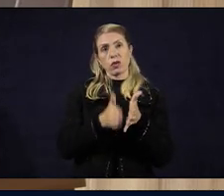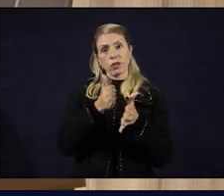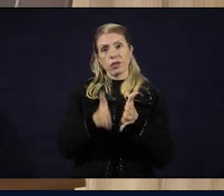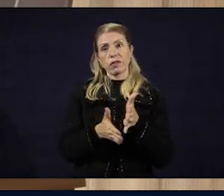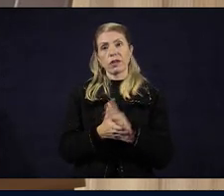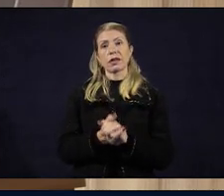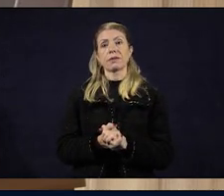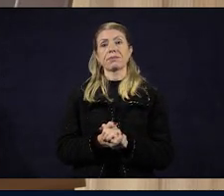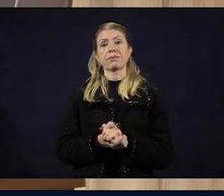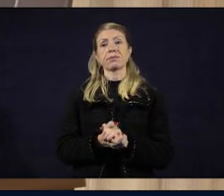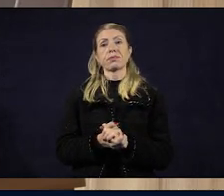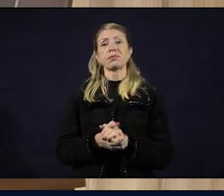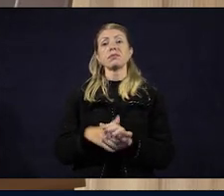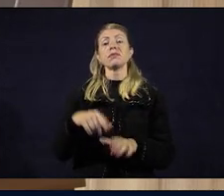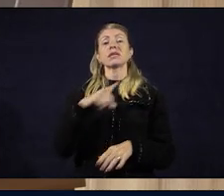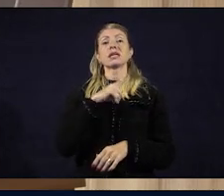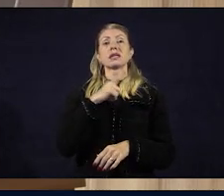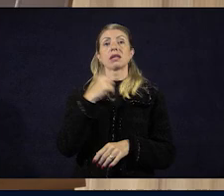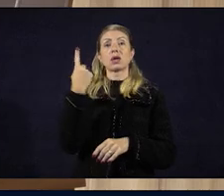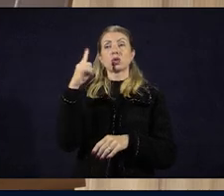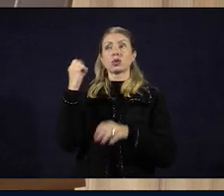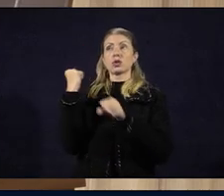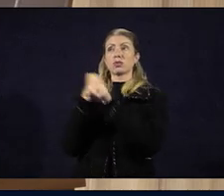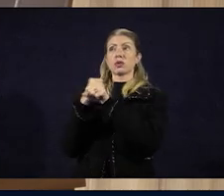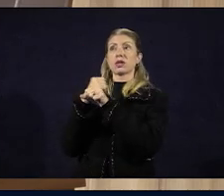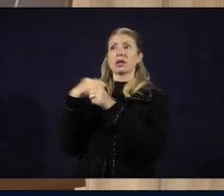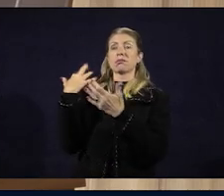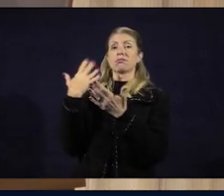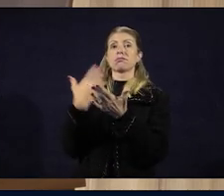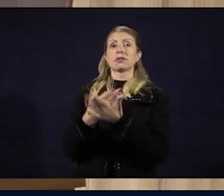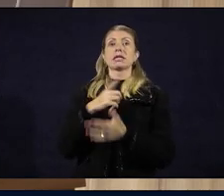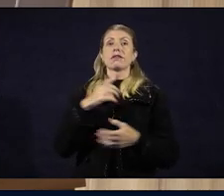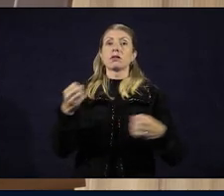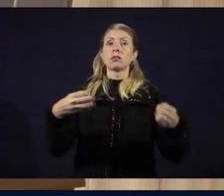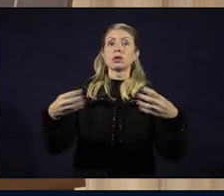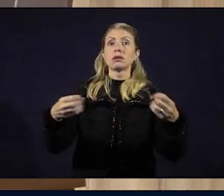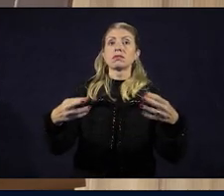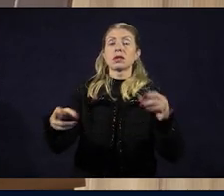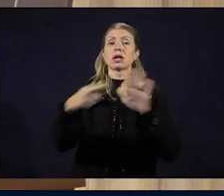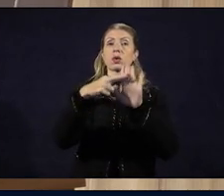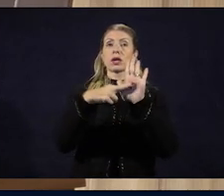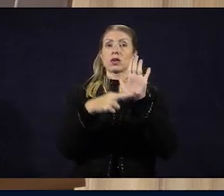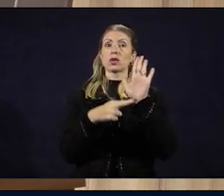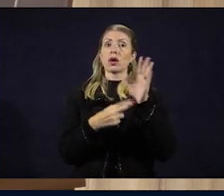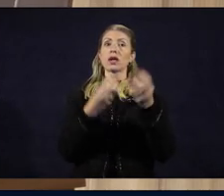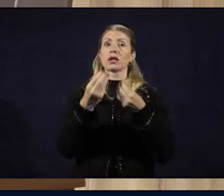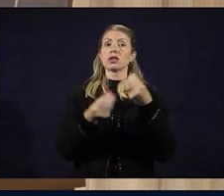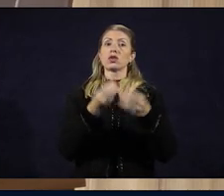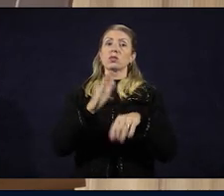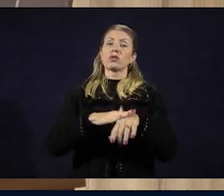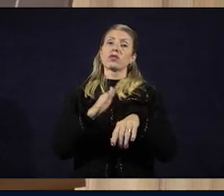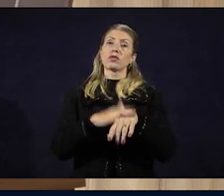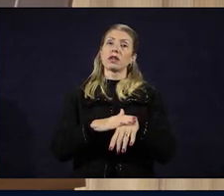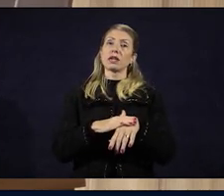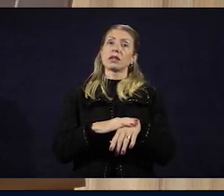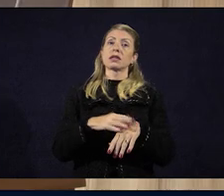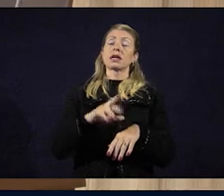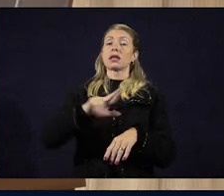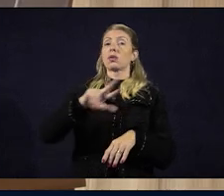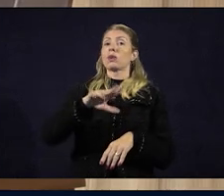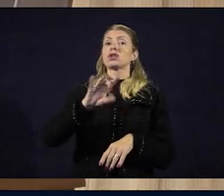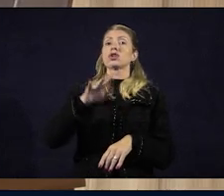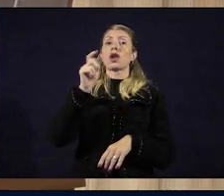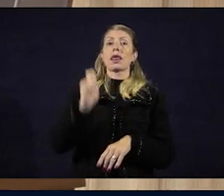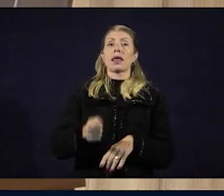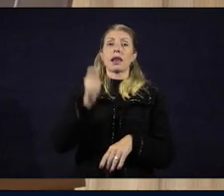desse desenvolvimento que teve nos últimos anos veio muito a carrego de uma modernização regulatória, né? Acho que não só os leilões, mas também a gente